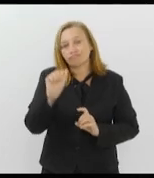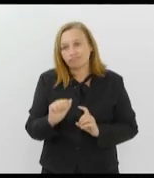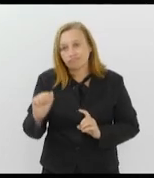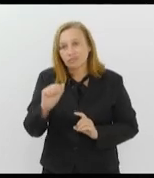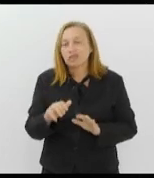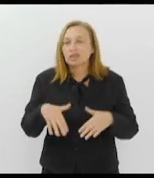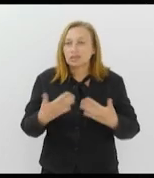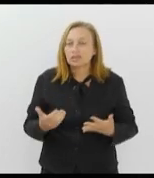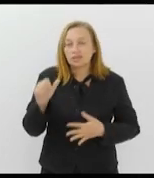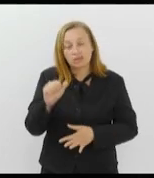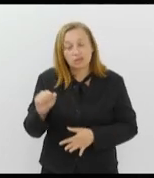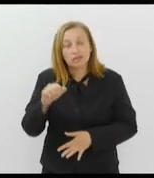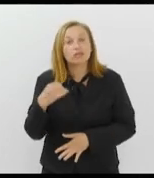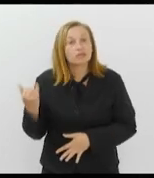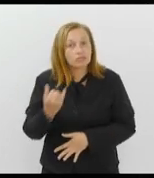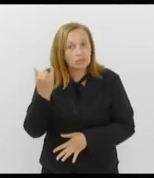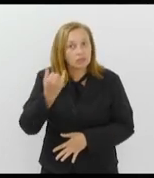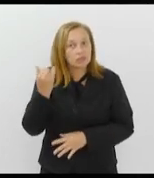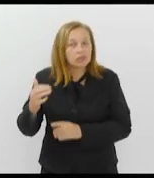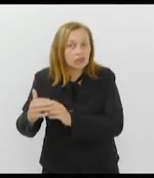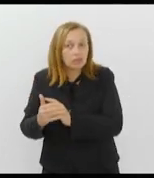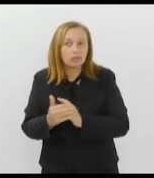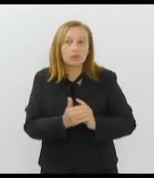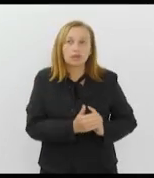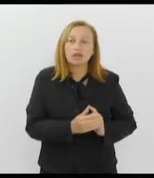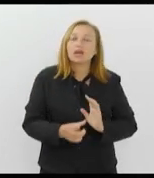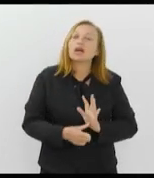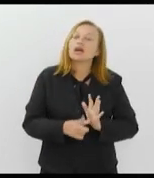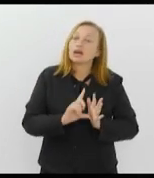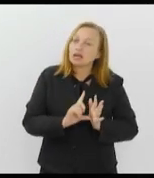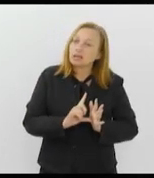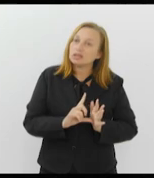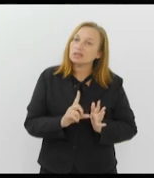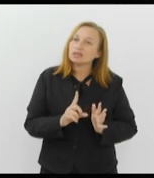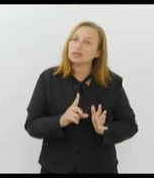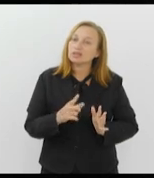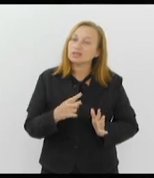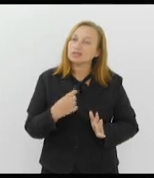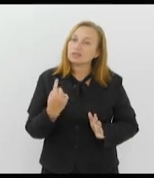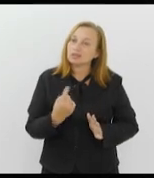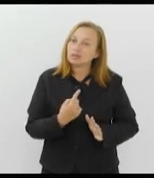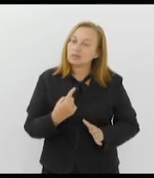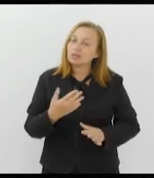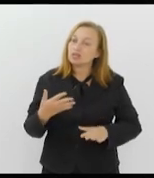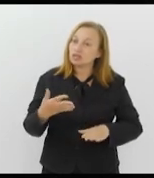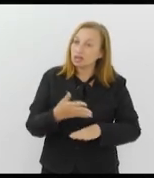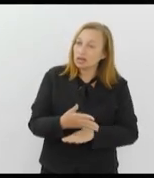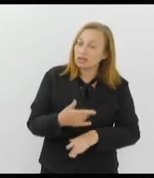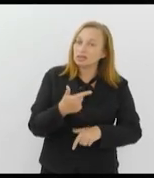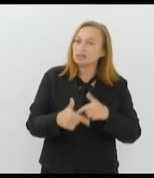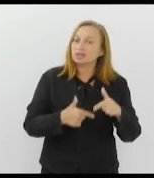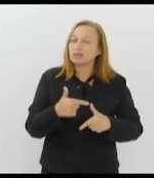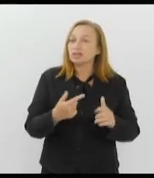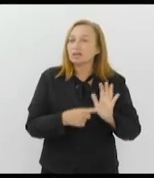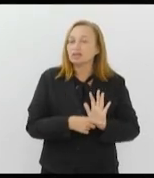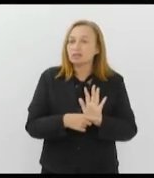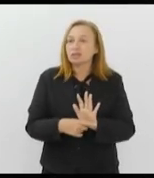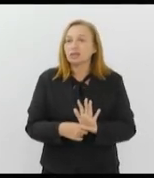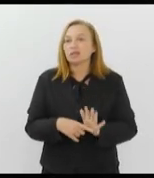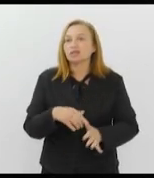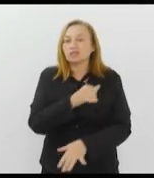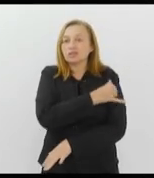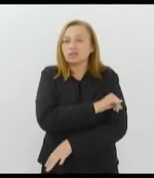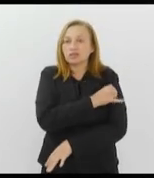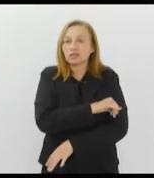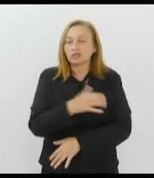a associação foi muito importante em acolher, antes mesmo da nossa posse, de nos ajudar aqui no Rio de Janeiro. E aqui eu tenho prova